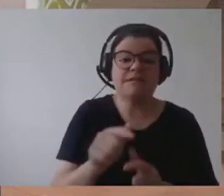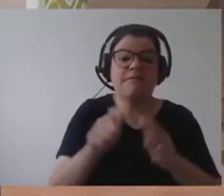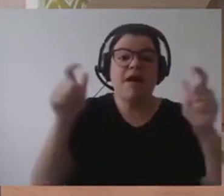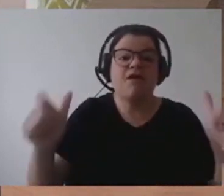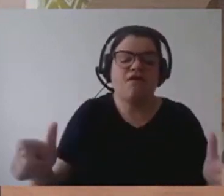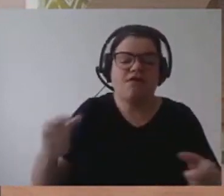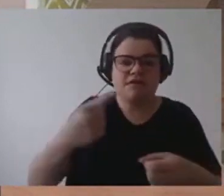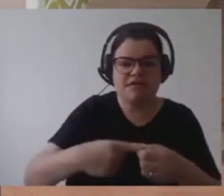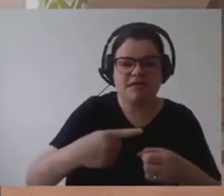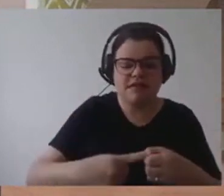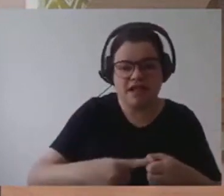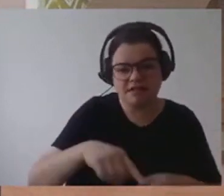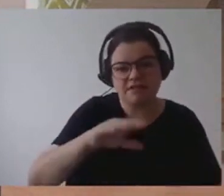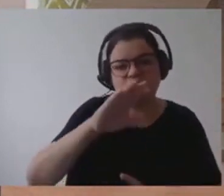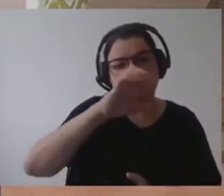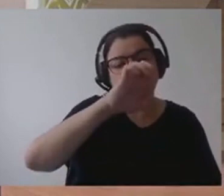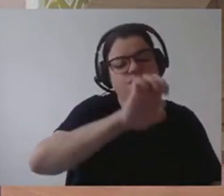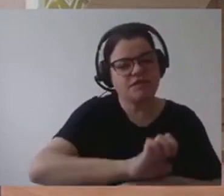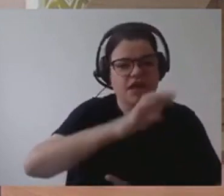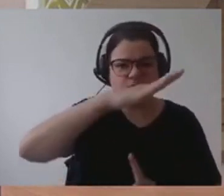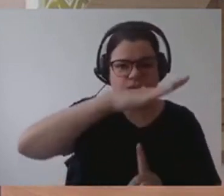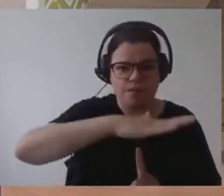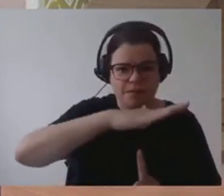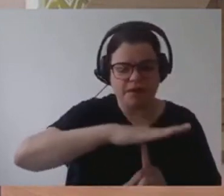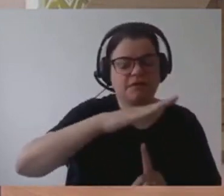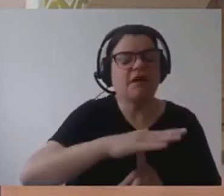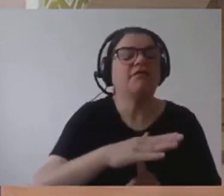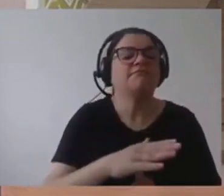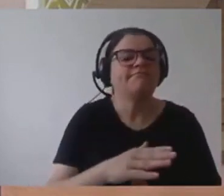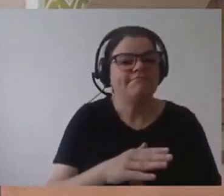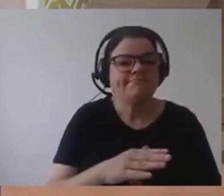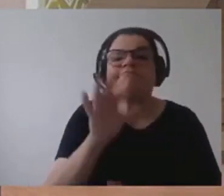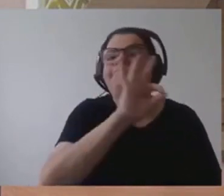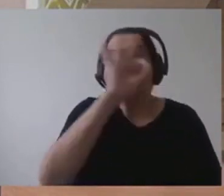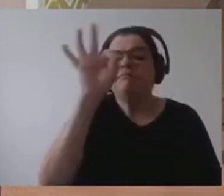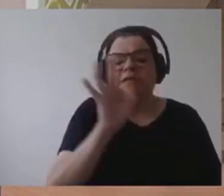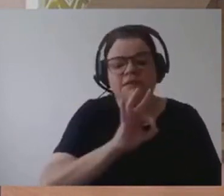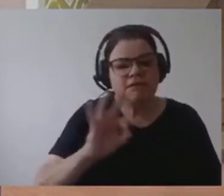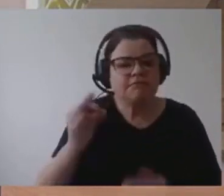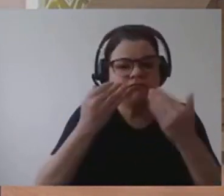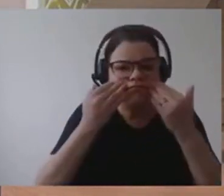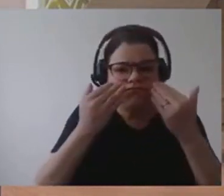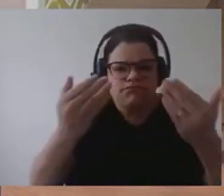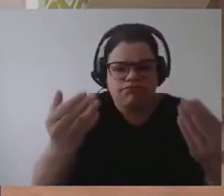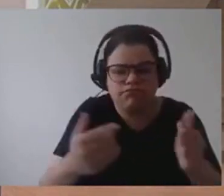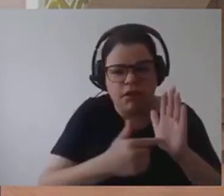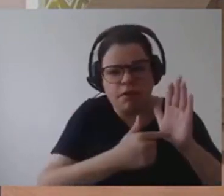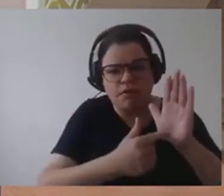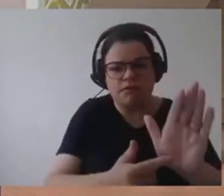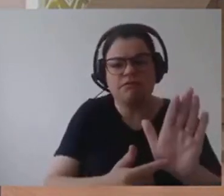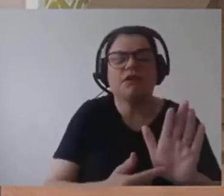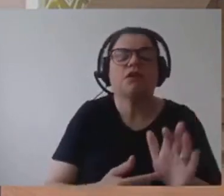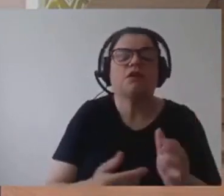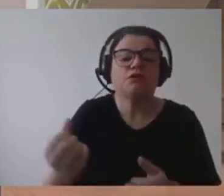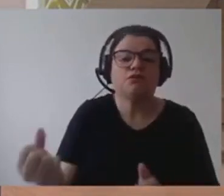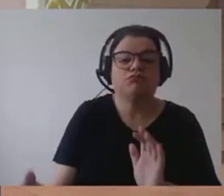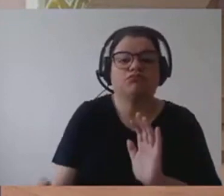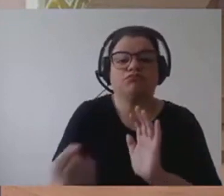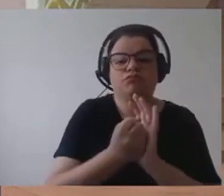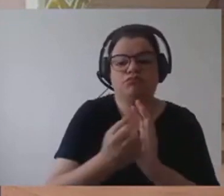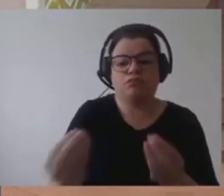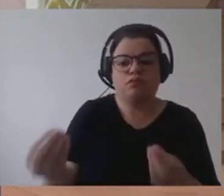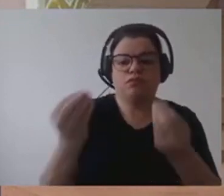do Paraná esse índice de Transparência conquistado inclusive nos credenciou a